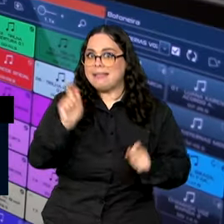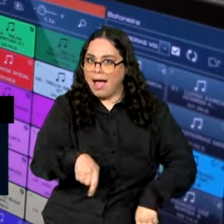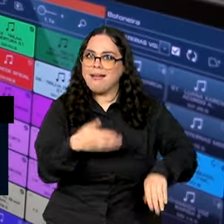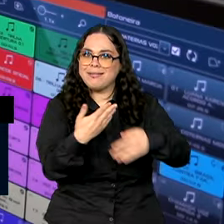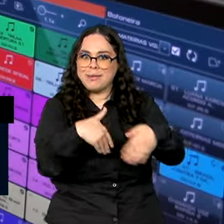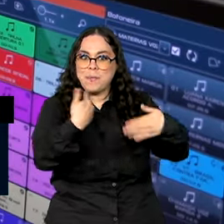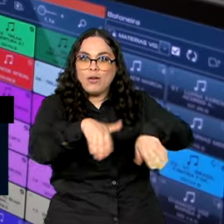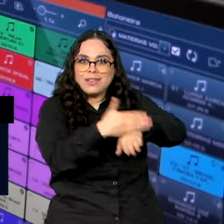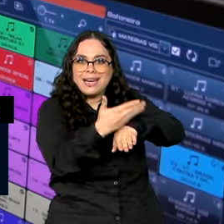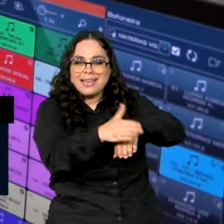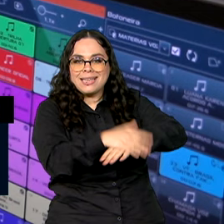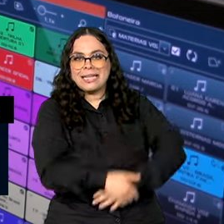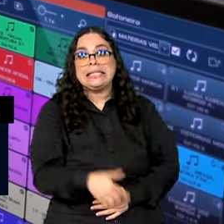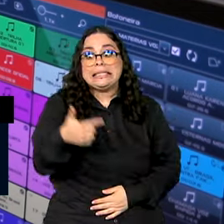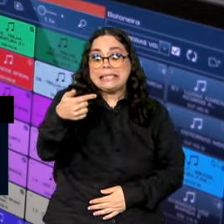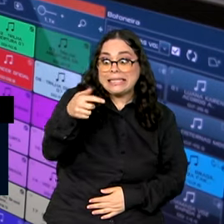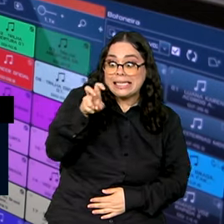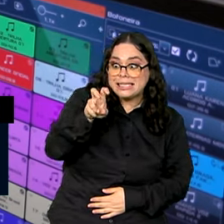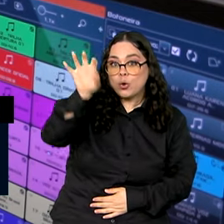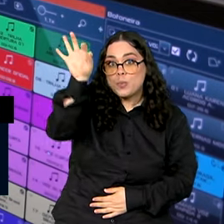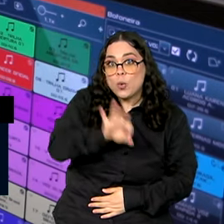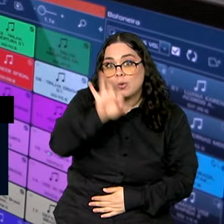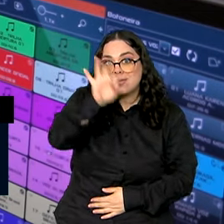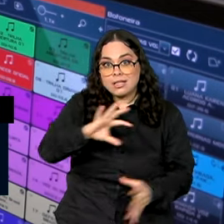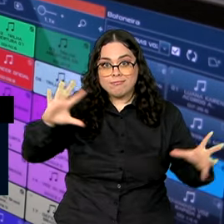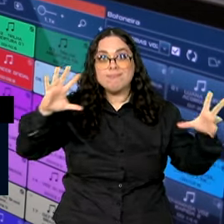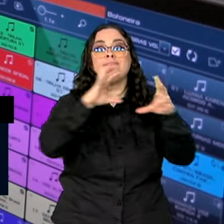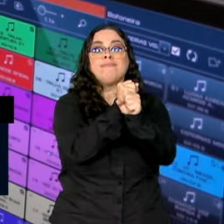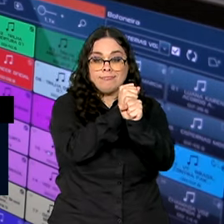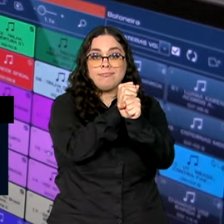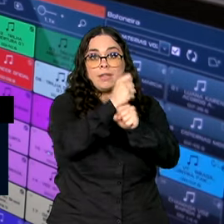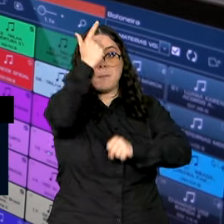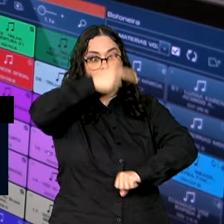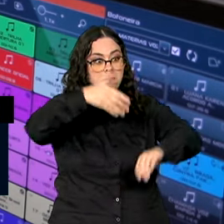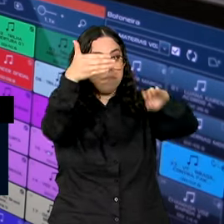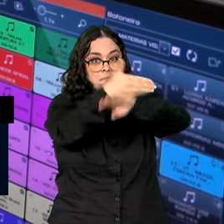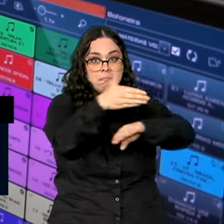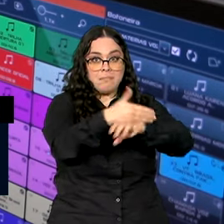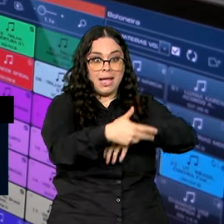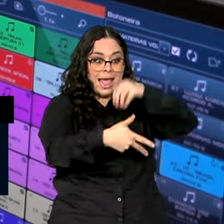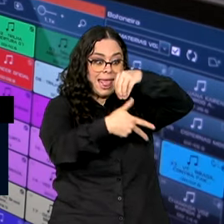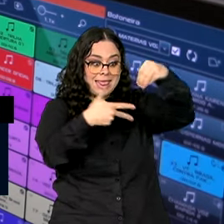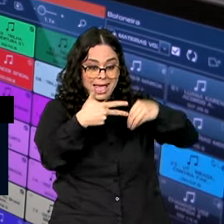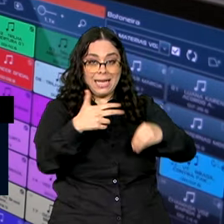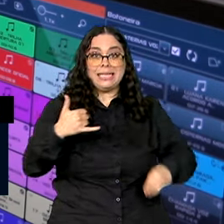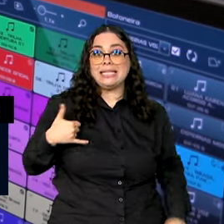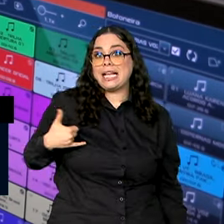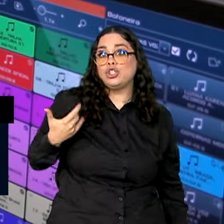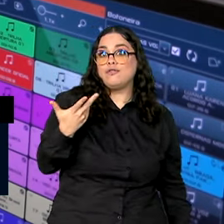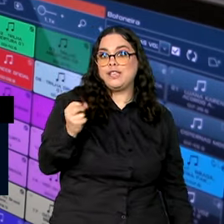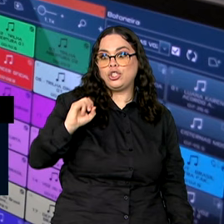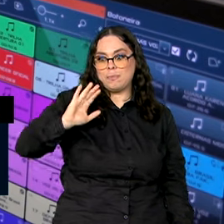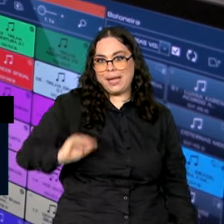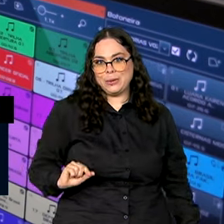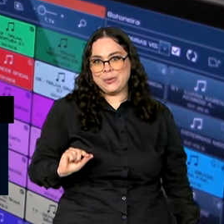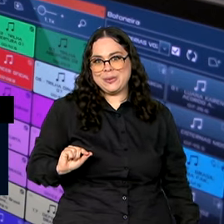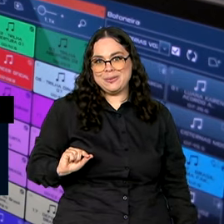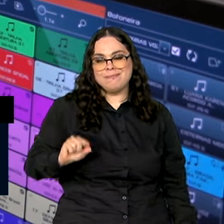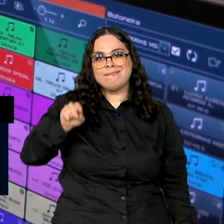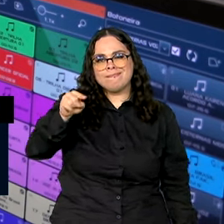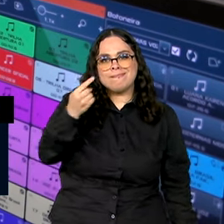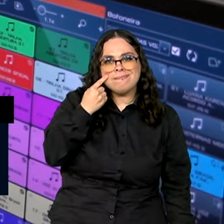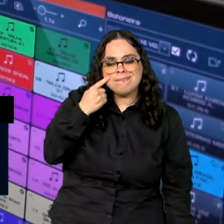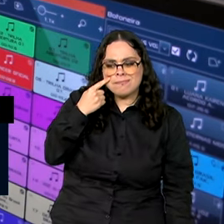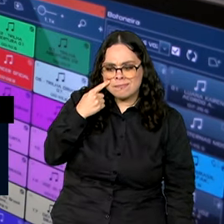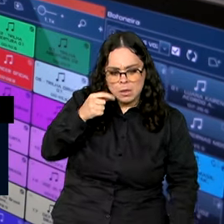75% quase quer dizer um grande número né dos que estão participando nesse Enem tem 20 anos ou menos Então você você